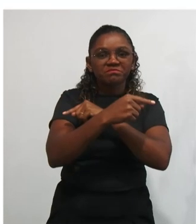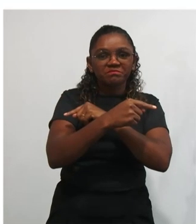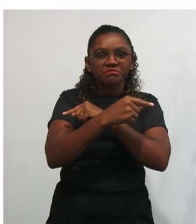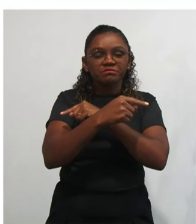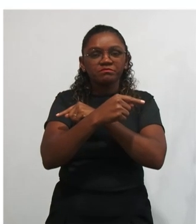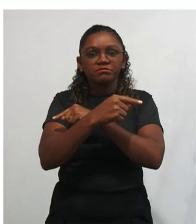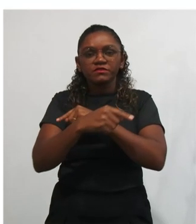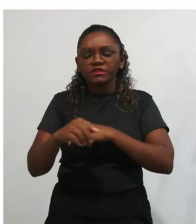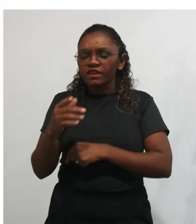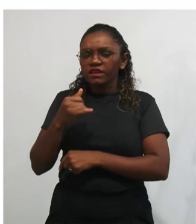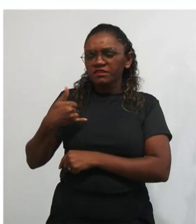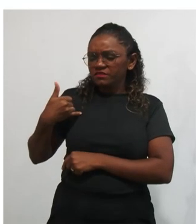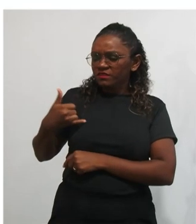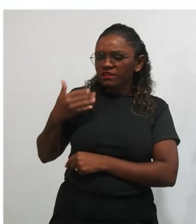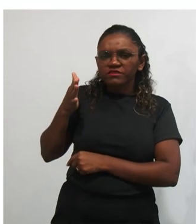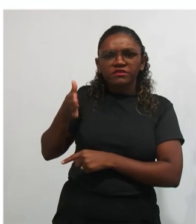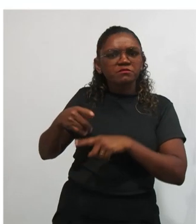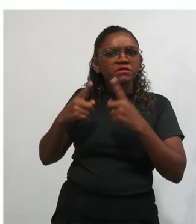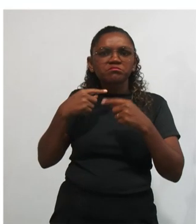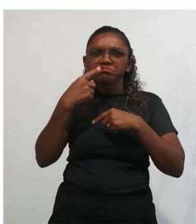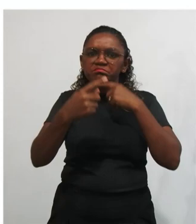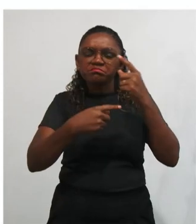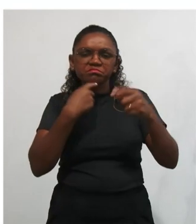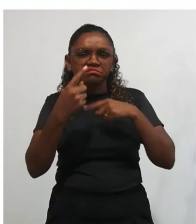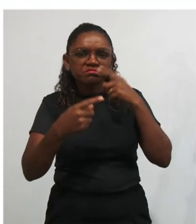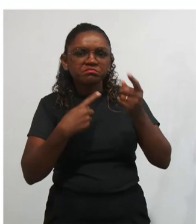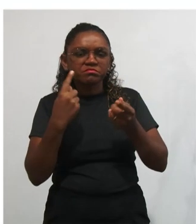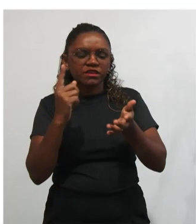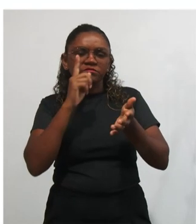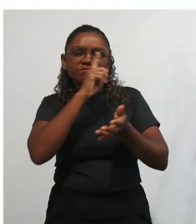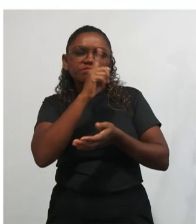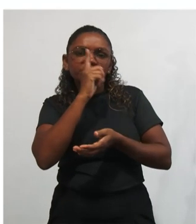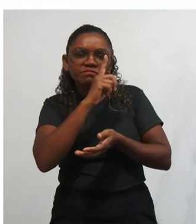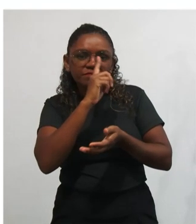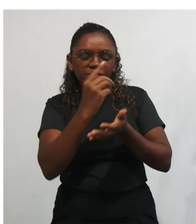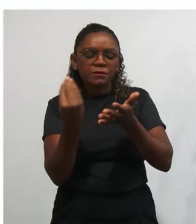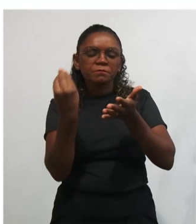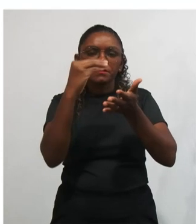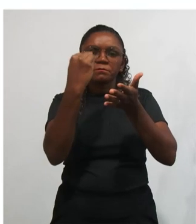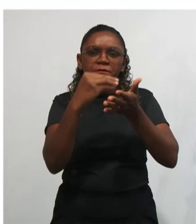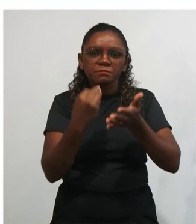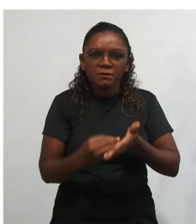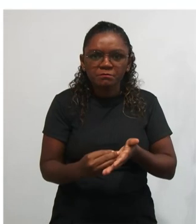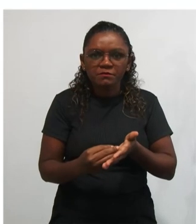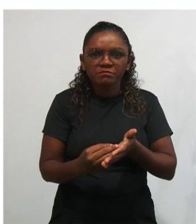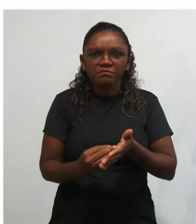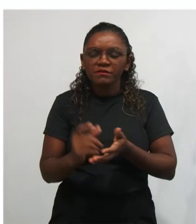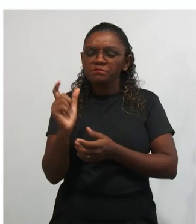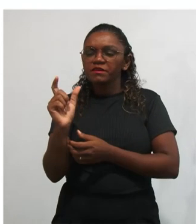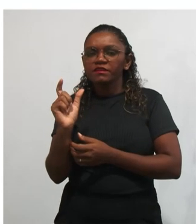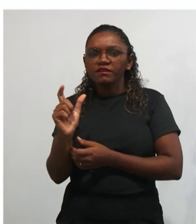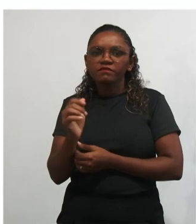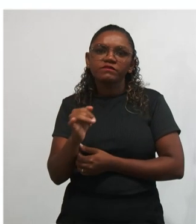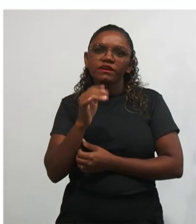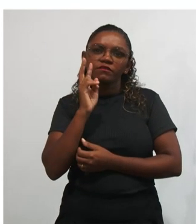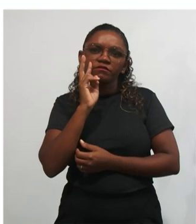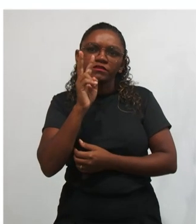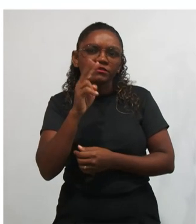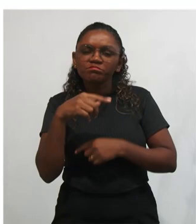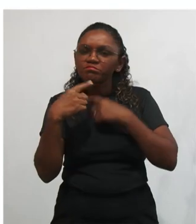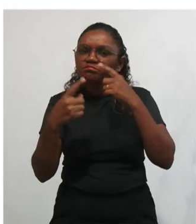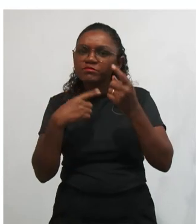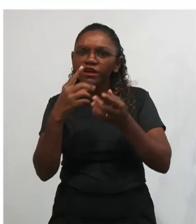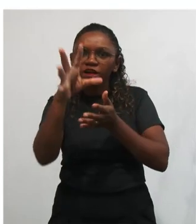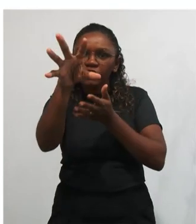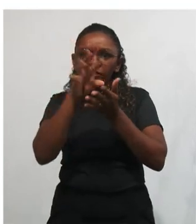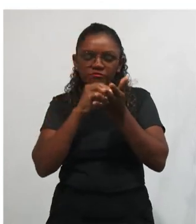ao seu tamanho e também a dificuldade para colocar no papel aquela palavra que ela está visualizando no quadro